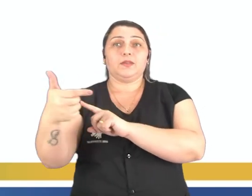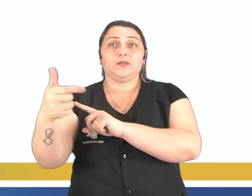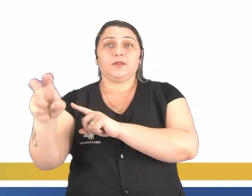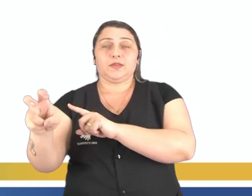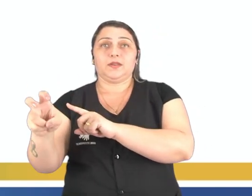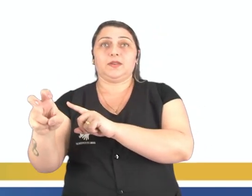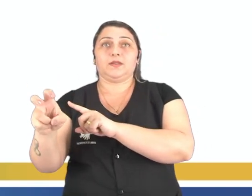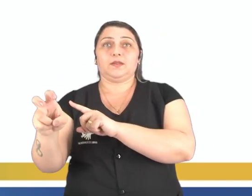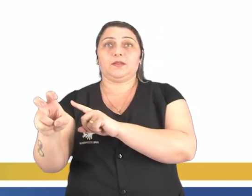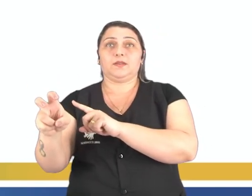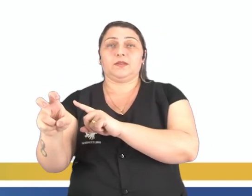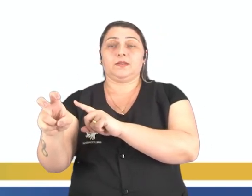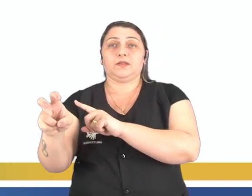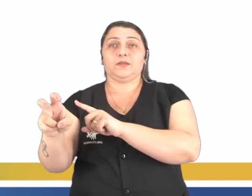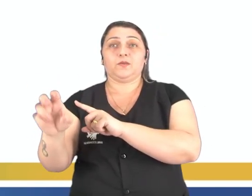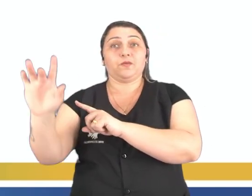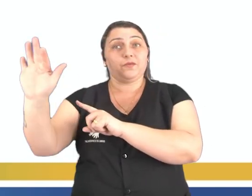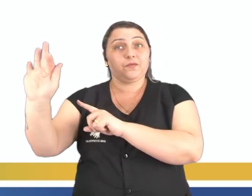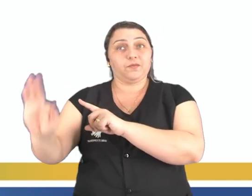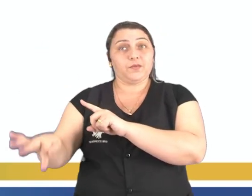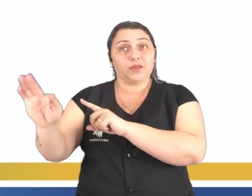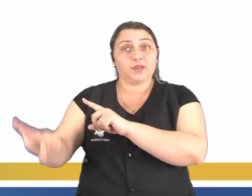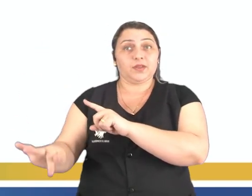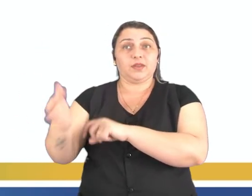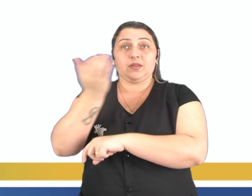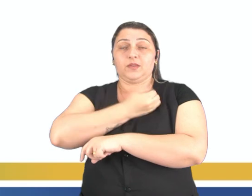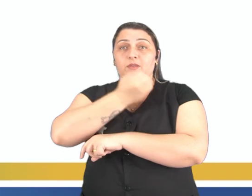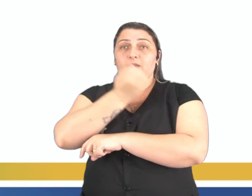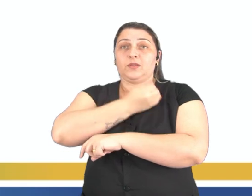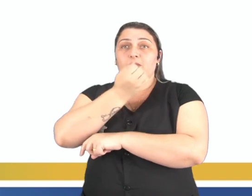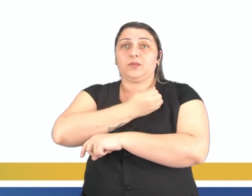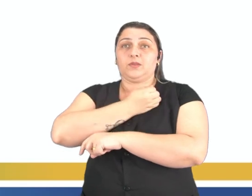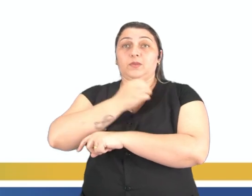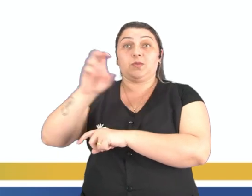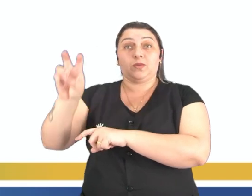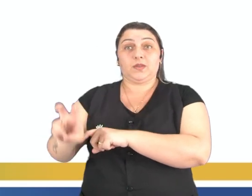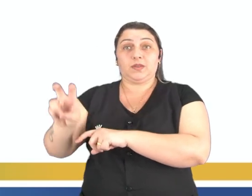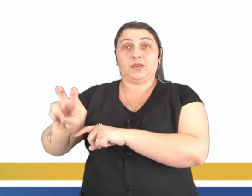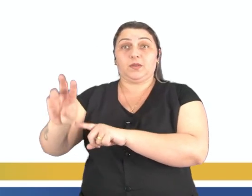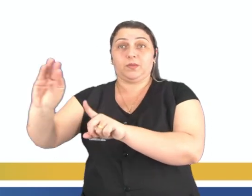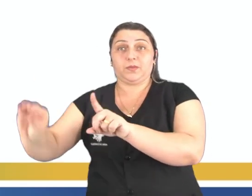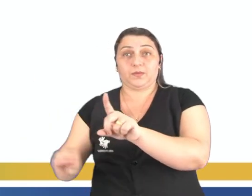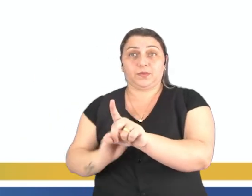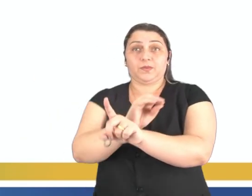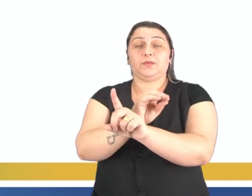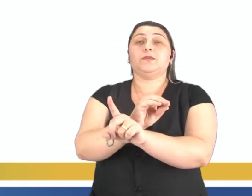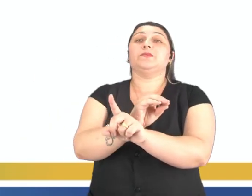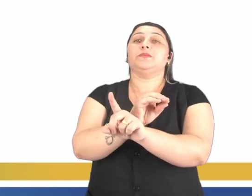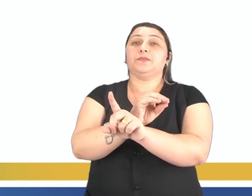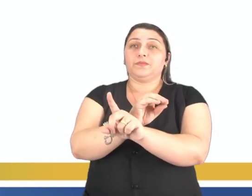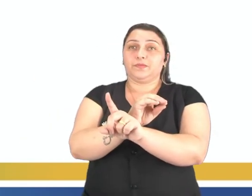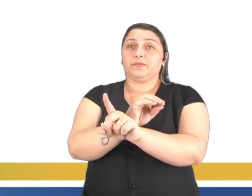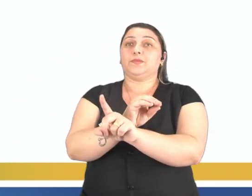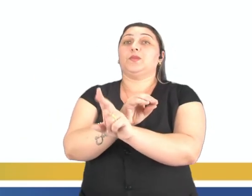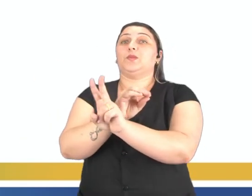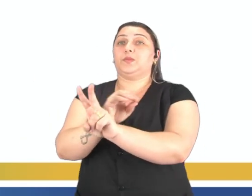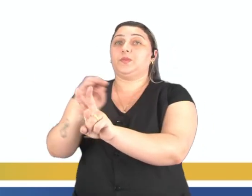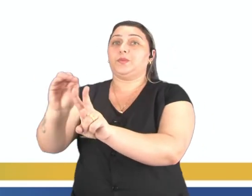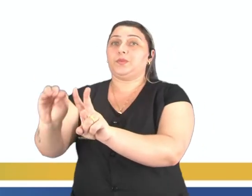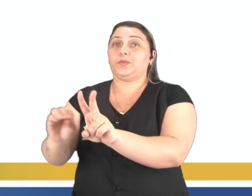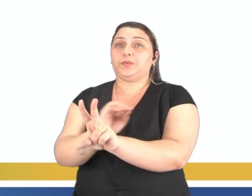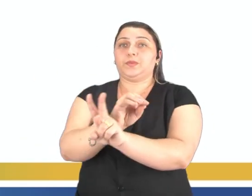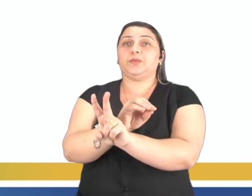vírgula está no finalzinho desse número, do lado do 5. Então, nós vamos deslocar a vírgula 2 casas, ou seja, 2